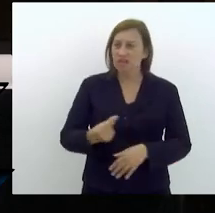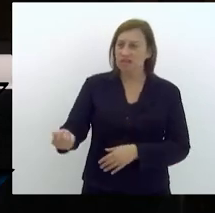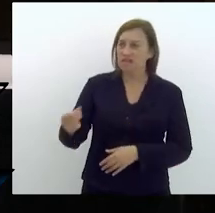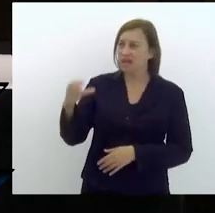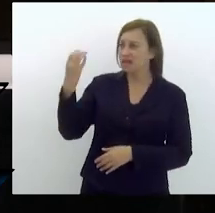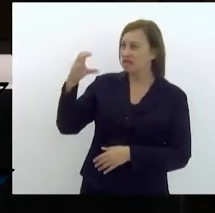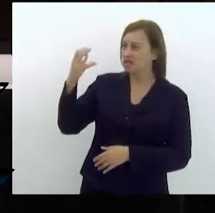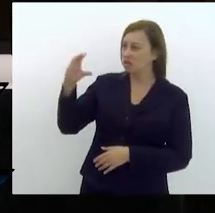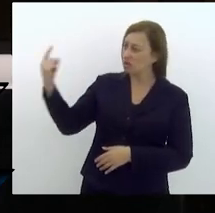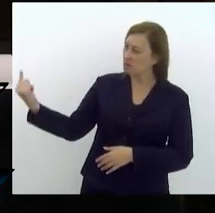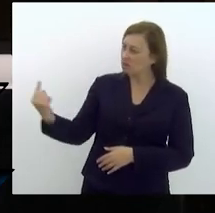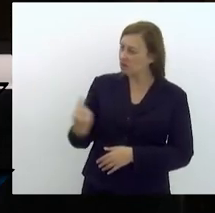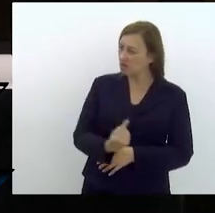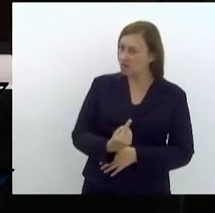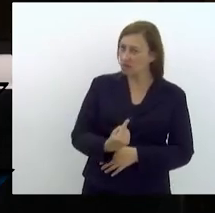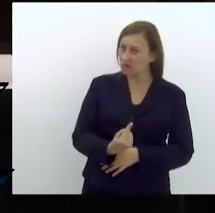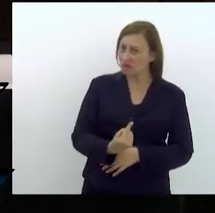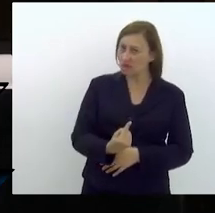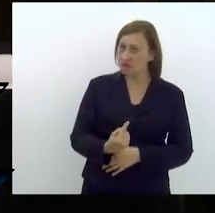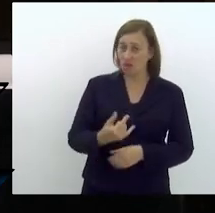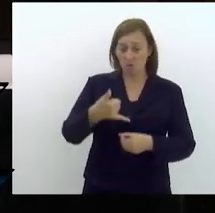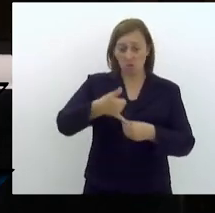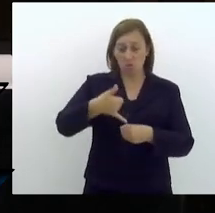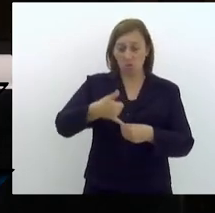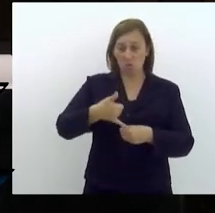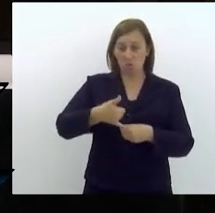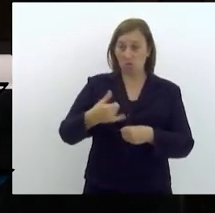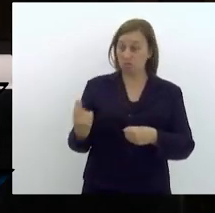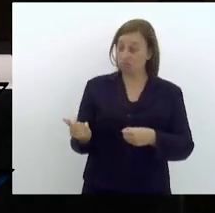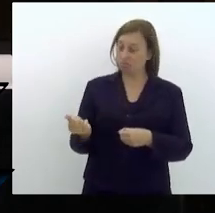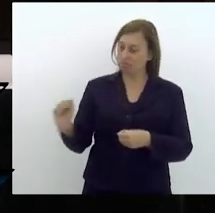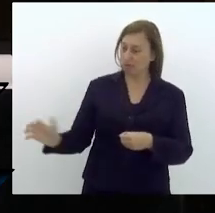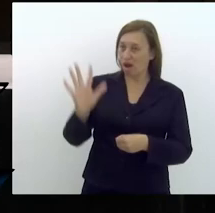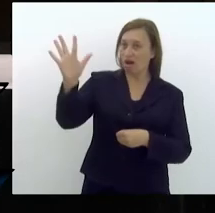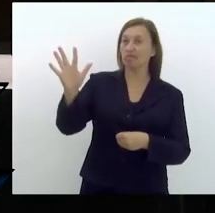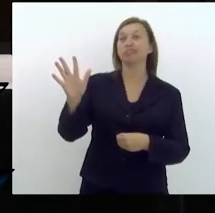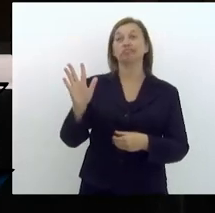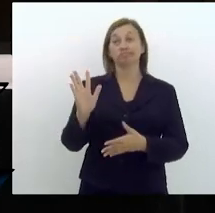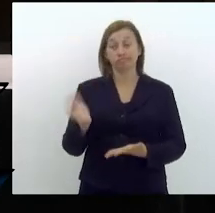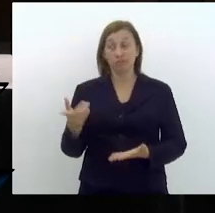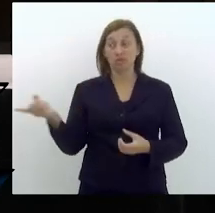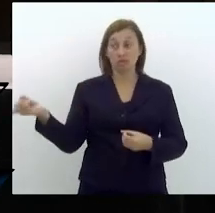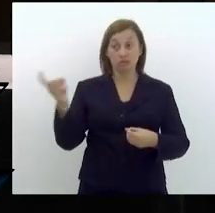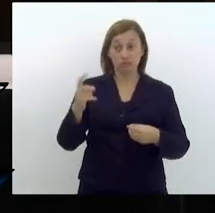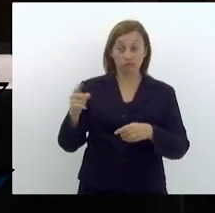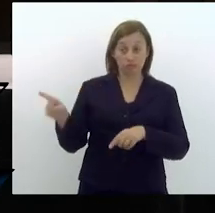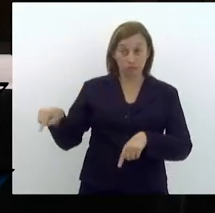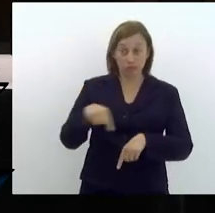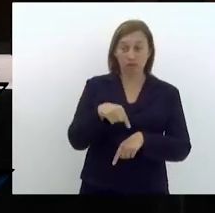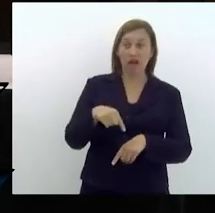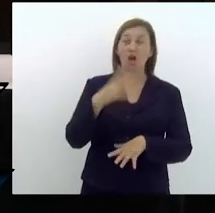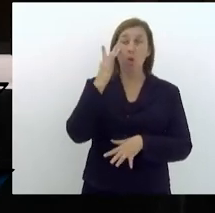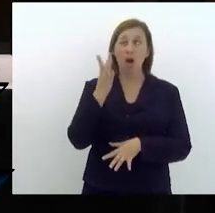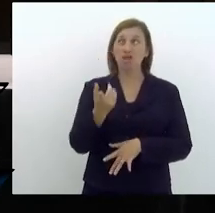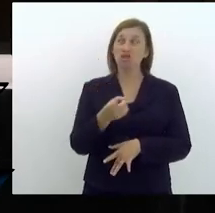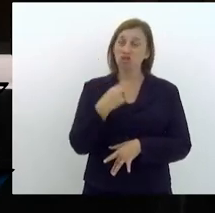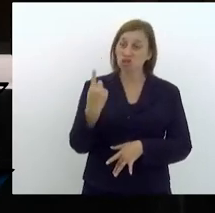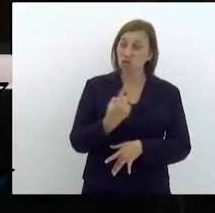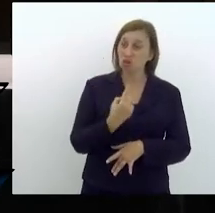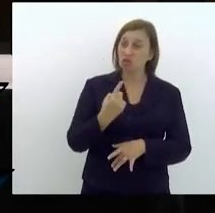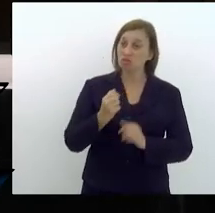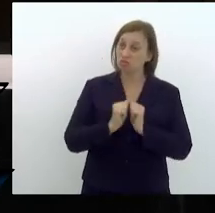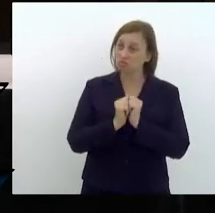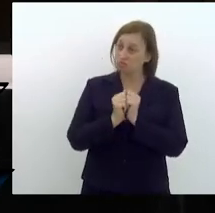para vir aqui já lê que a gasolina aumentou Então já sai mais caro de casa ainda se interessar Então eu acho que se a gente não for forte